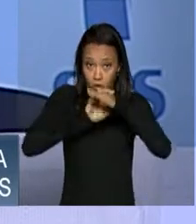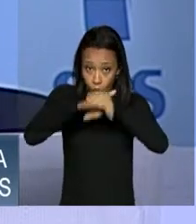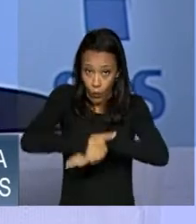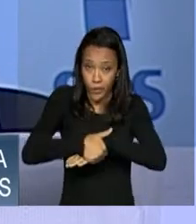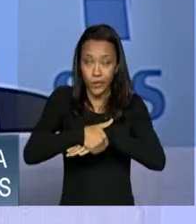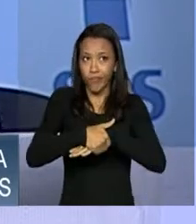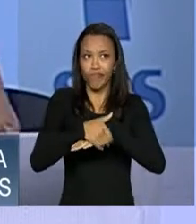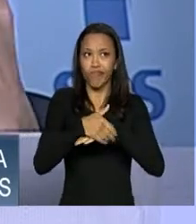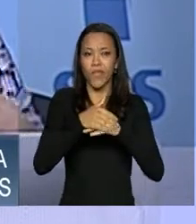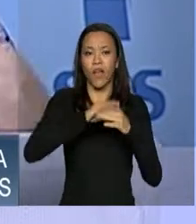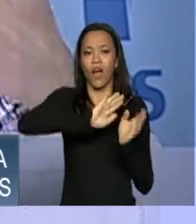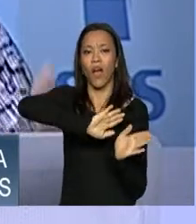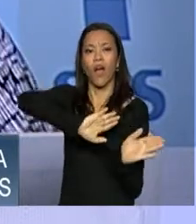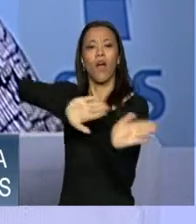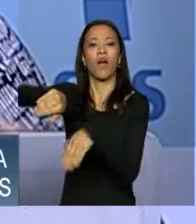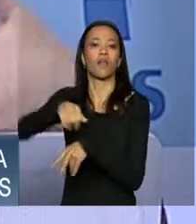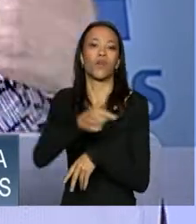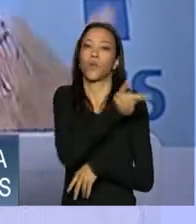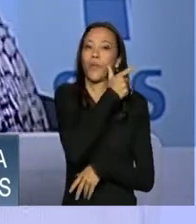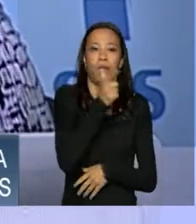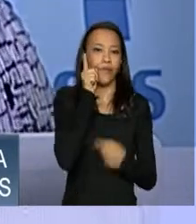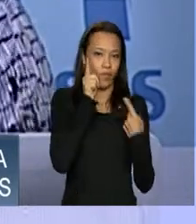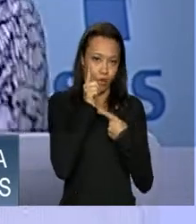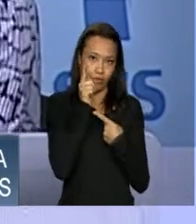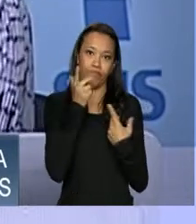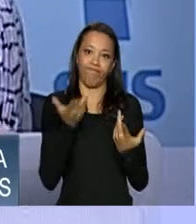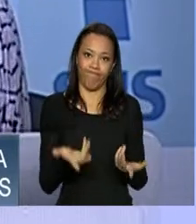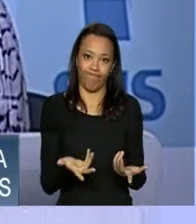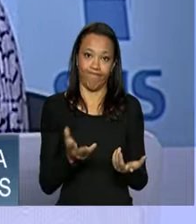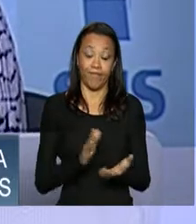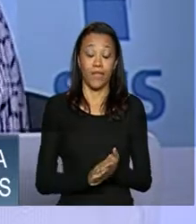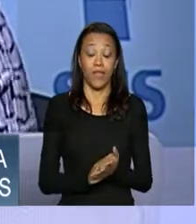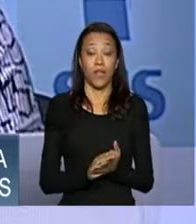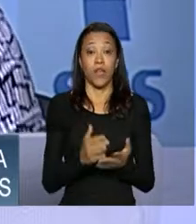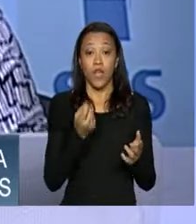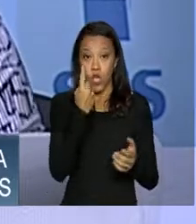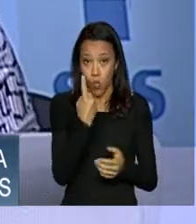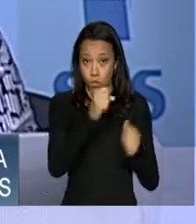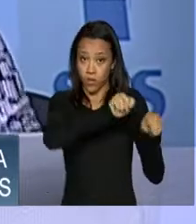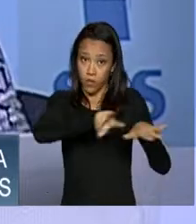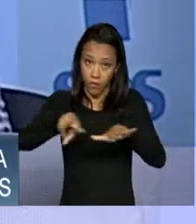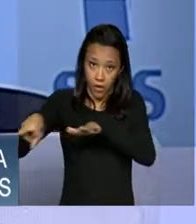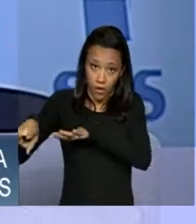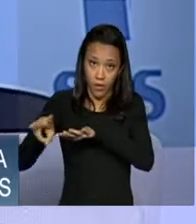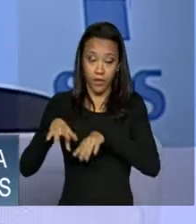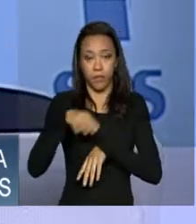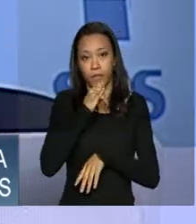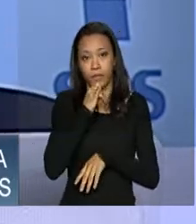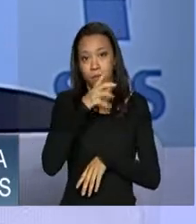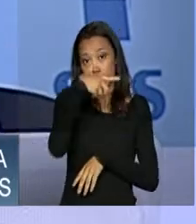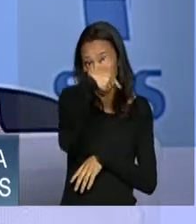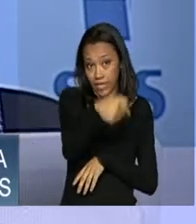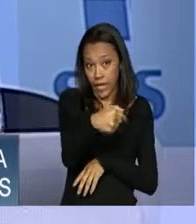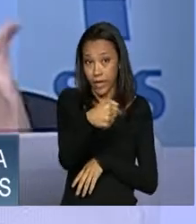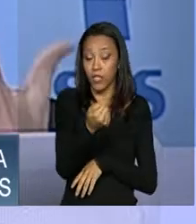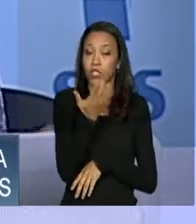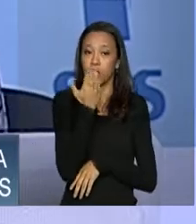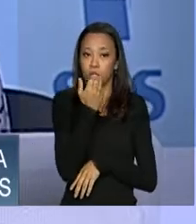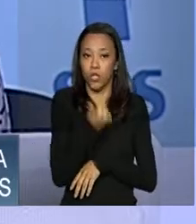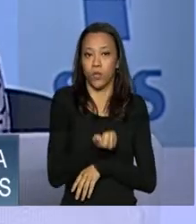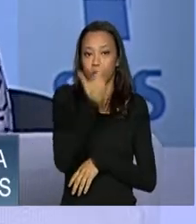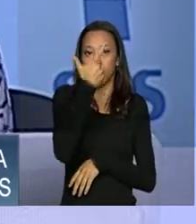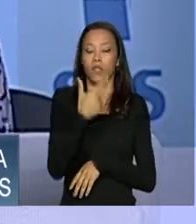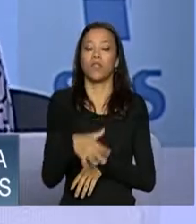das, digamos, 14 refeições possíveis numa semana, 7 almoços e 7 jantares,